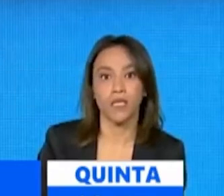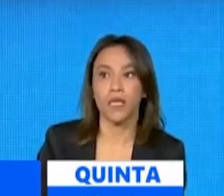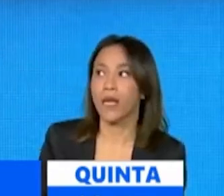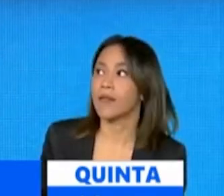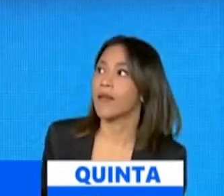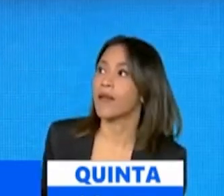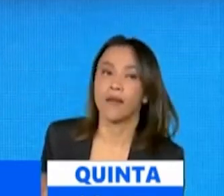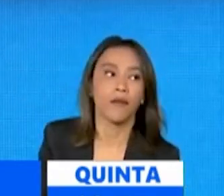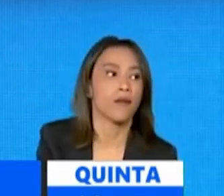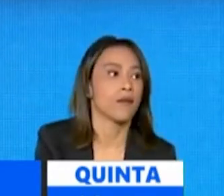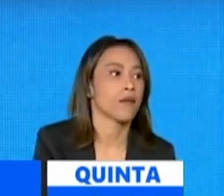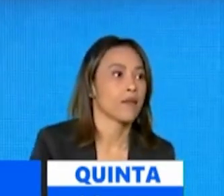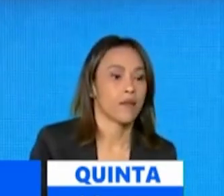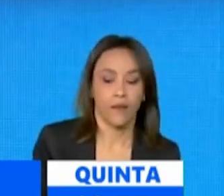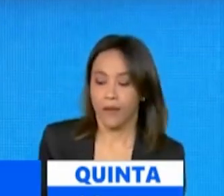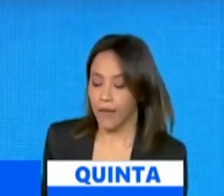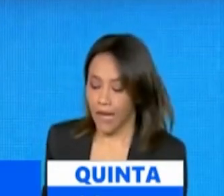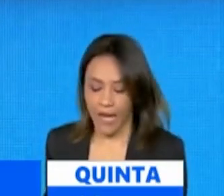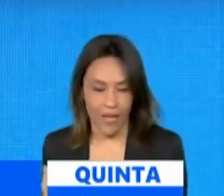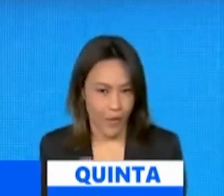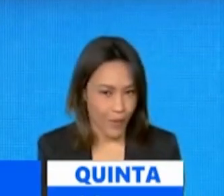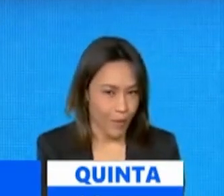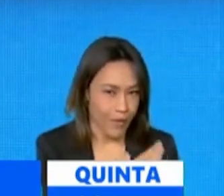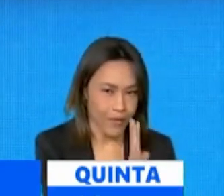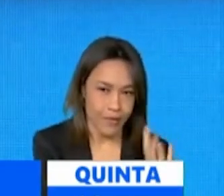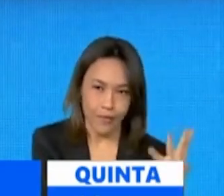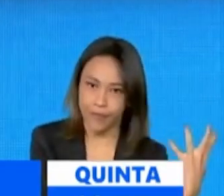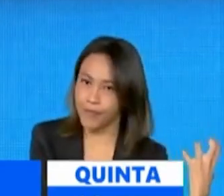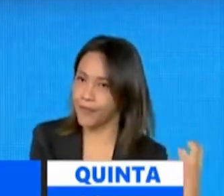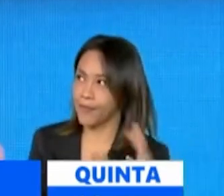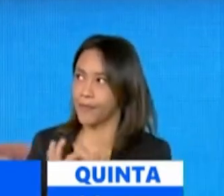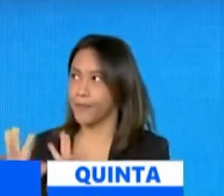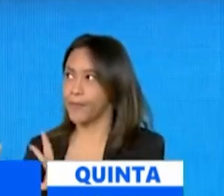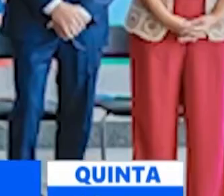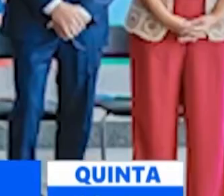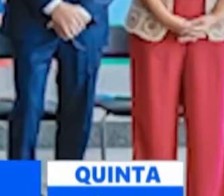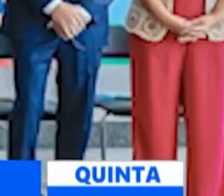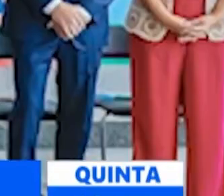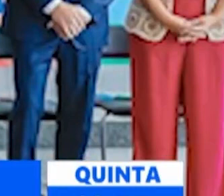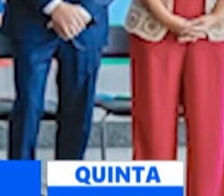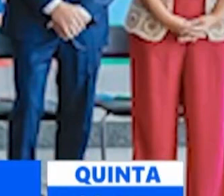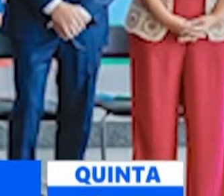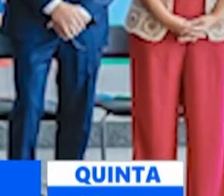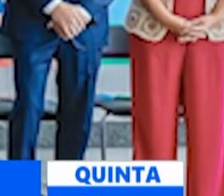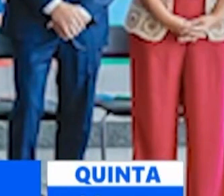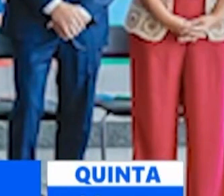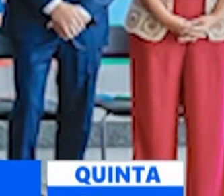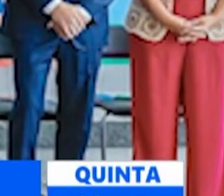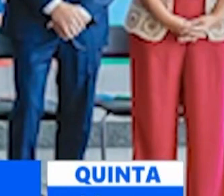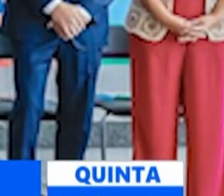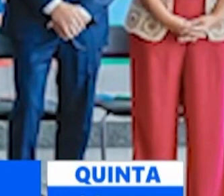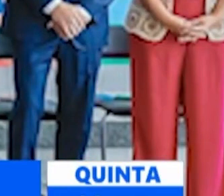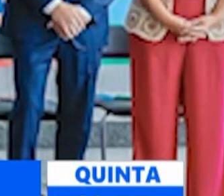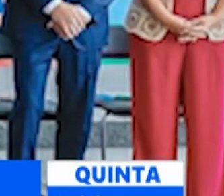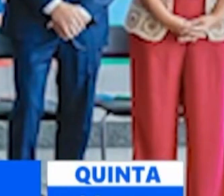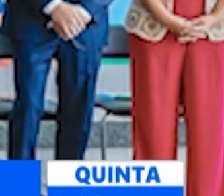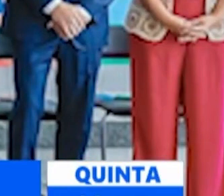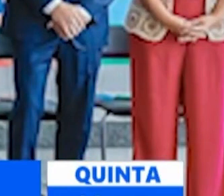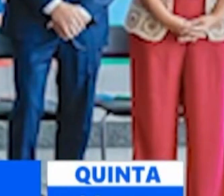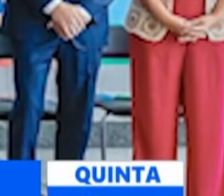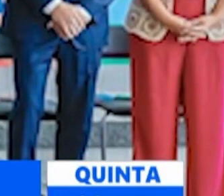programa Minha Casa Minha Vida, nas modalidades rural e entidades. O investimento previsto é de